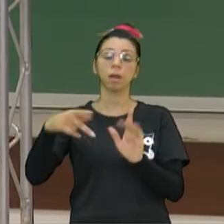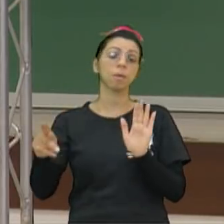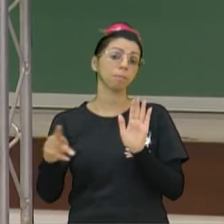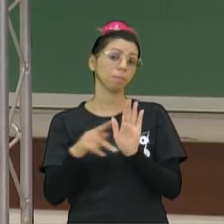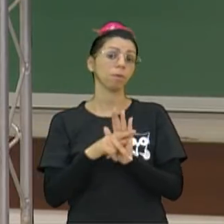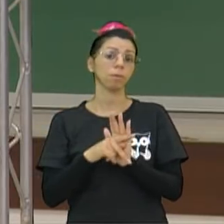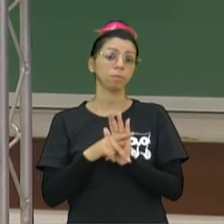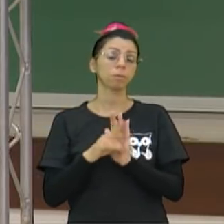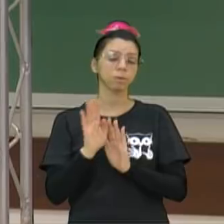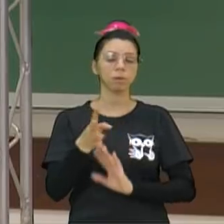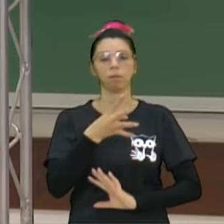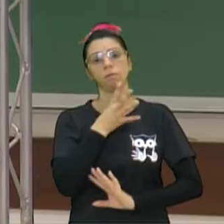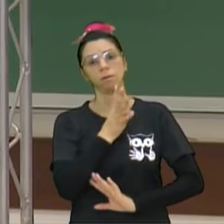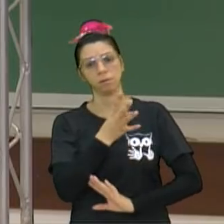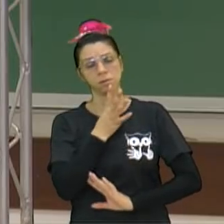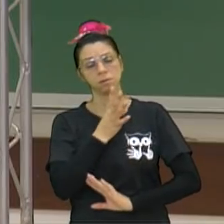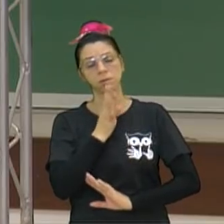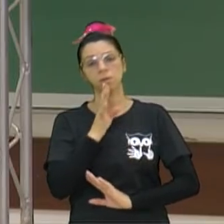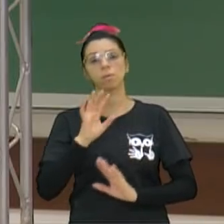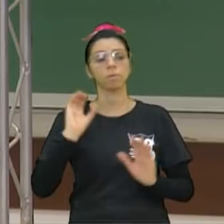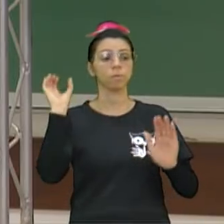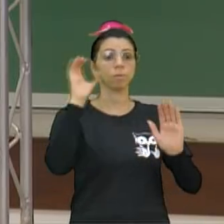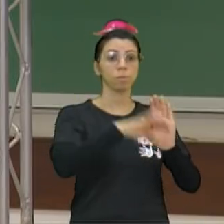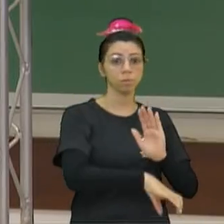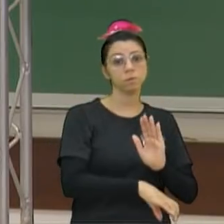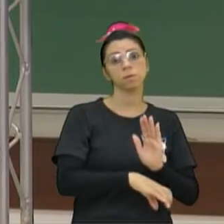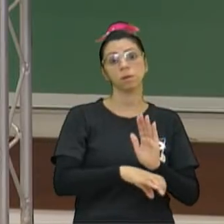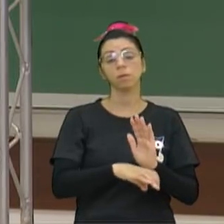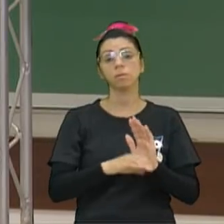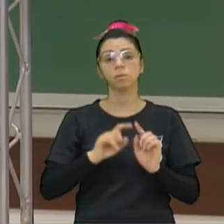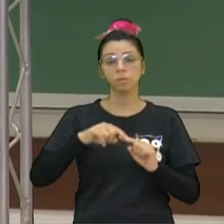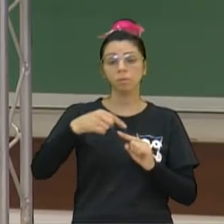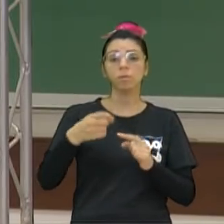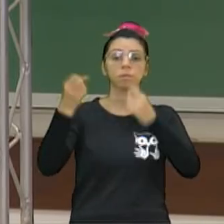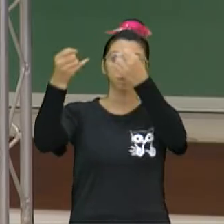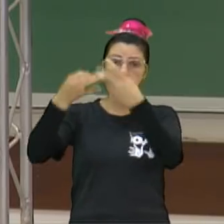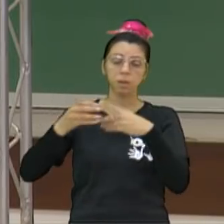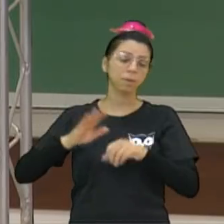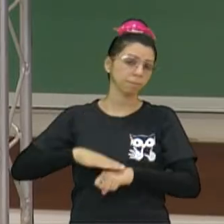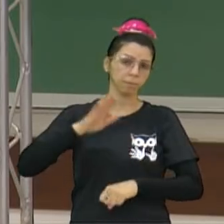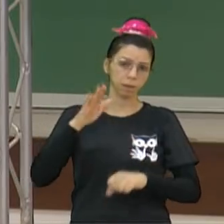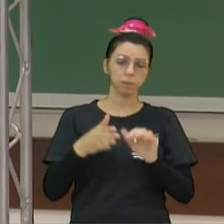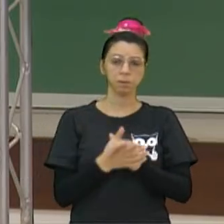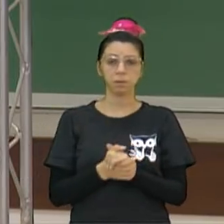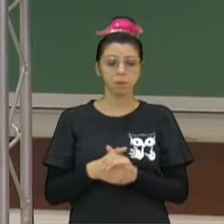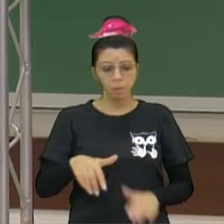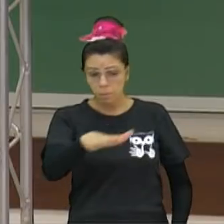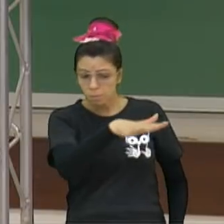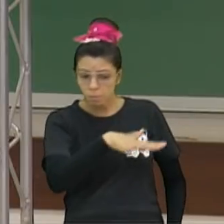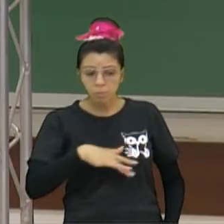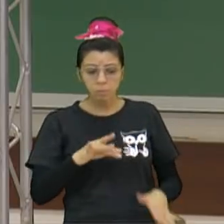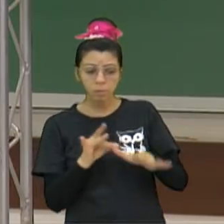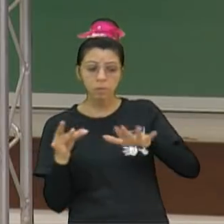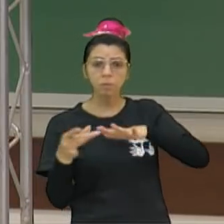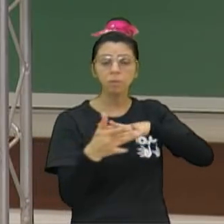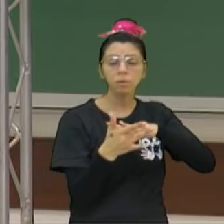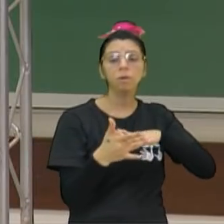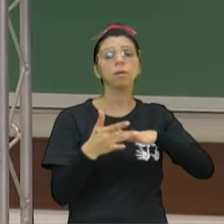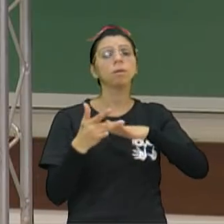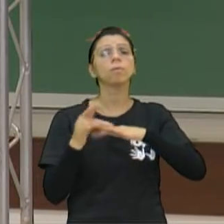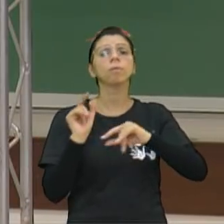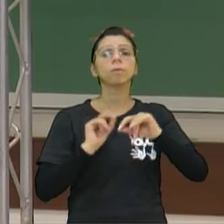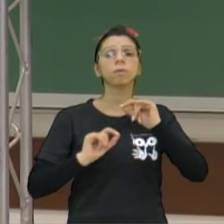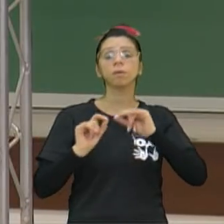de bullying aqui nessa aula, Então a gente vai trabalhar agora como que nos espaços virtuais, nas redes sociais, é possível as